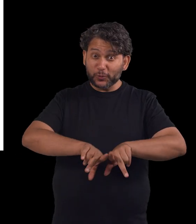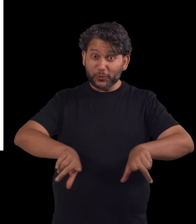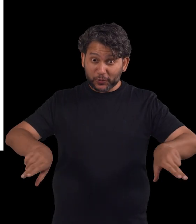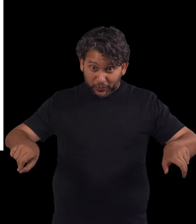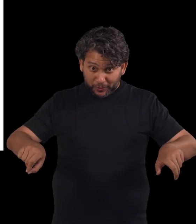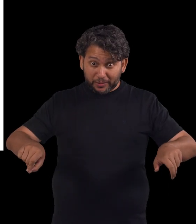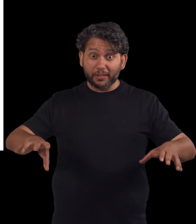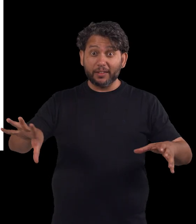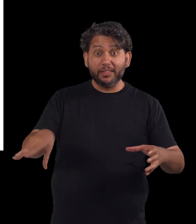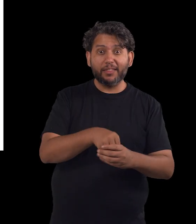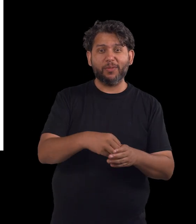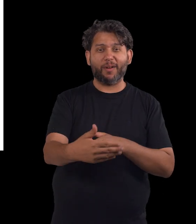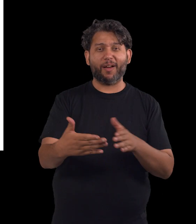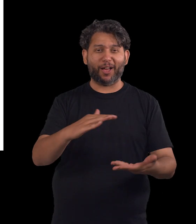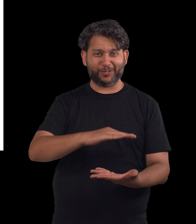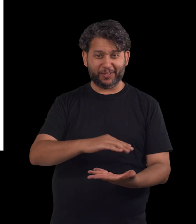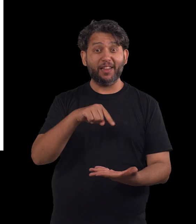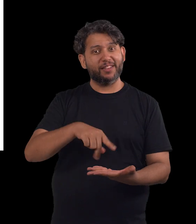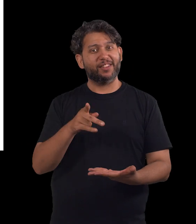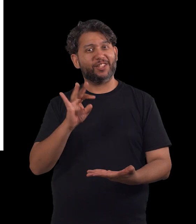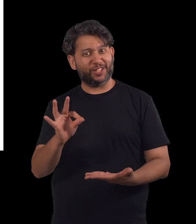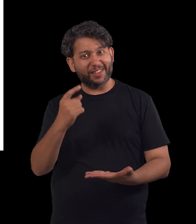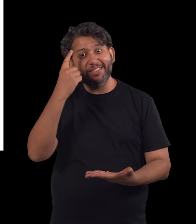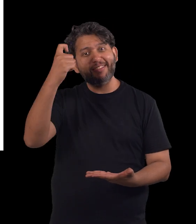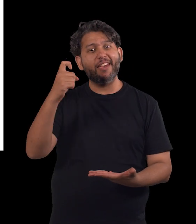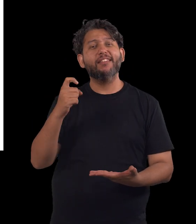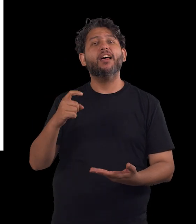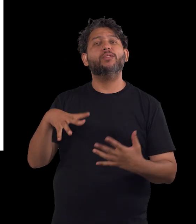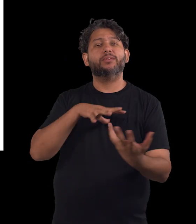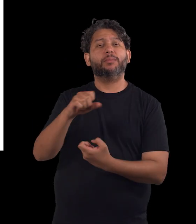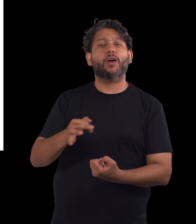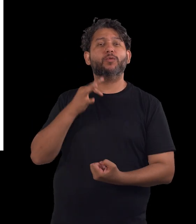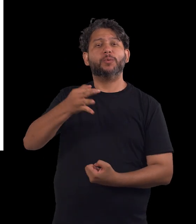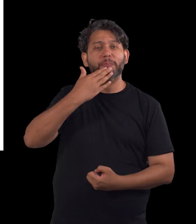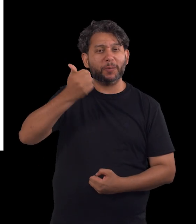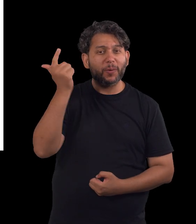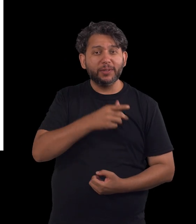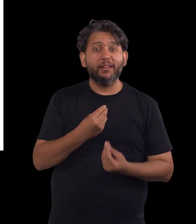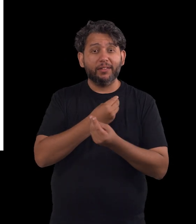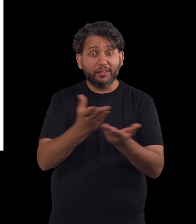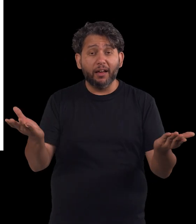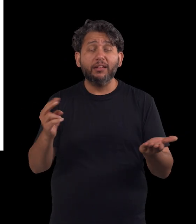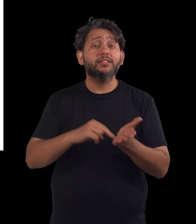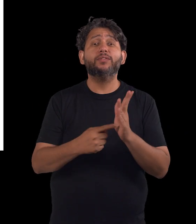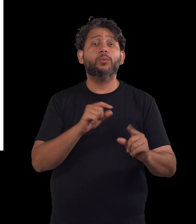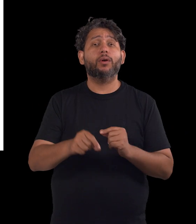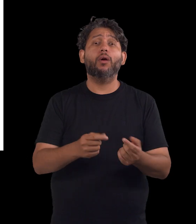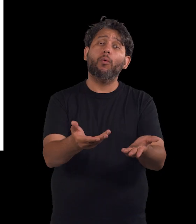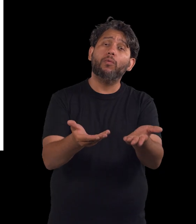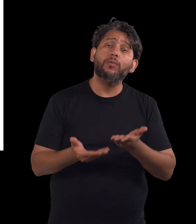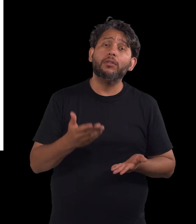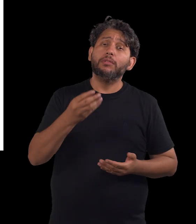esses materiais em uma mesma caixa, o kit pedagógico Ideias para um Futuro Sustentável se consolida como um